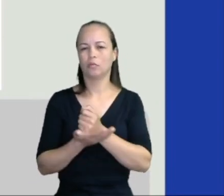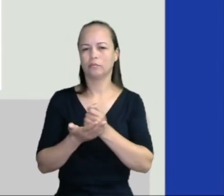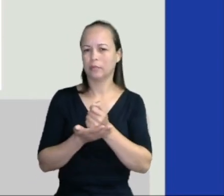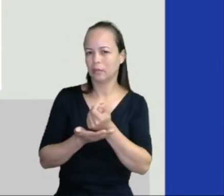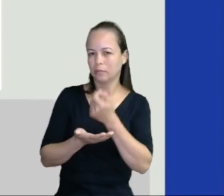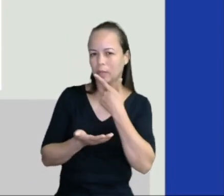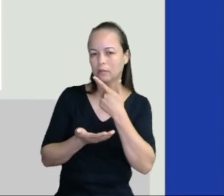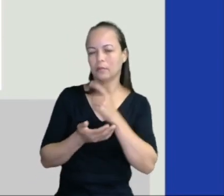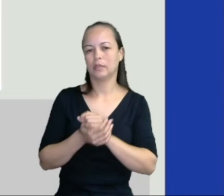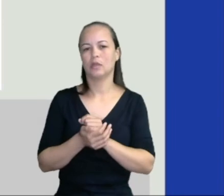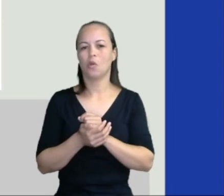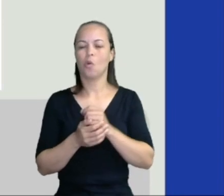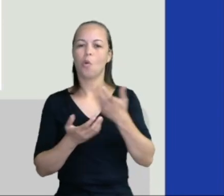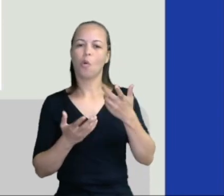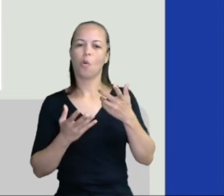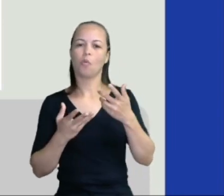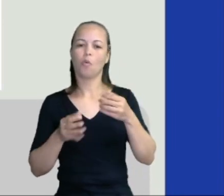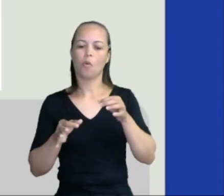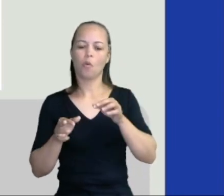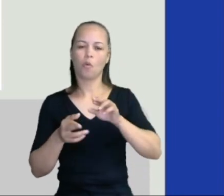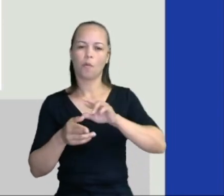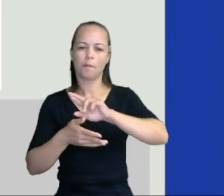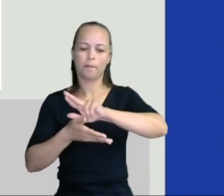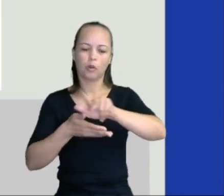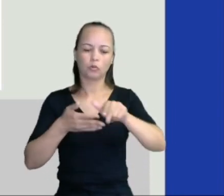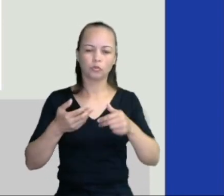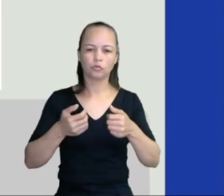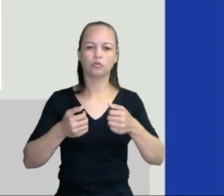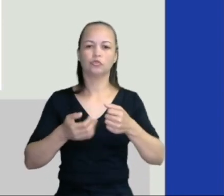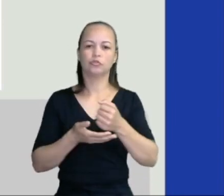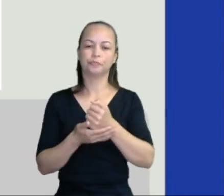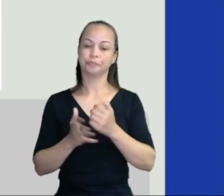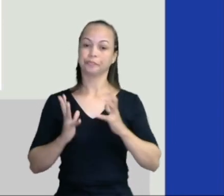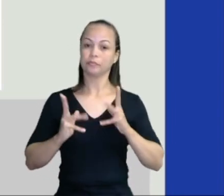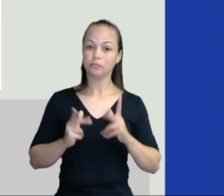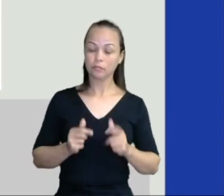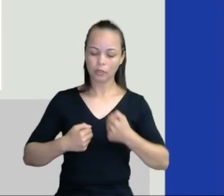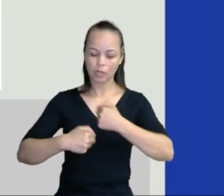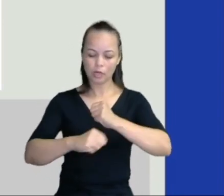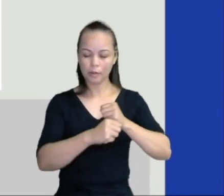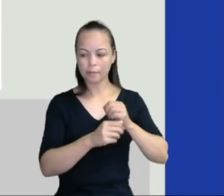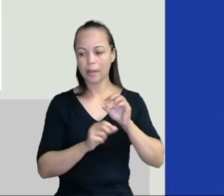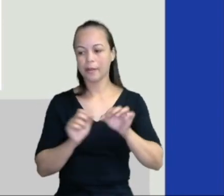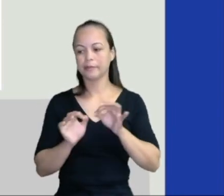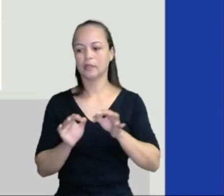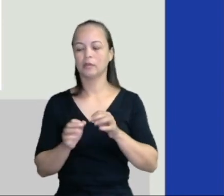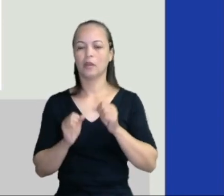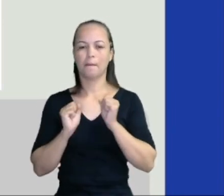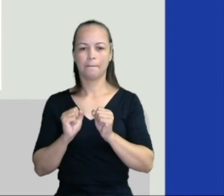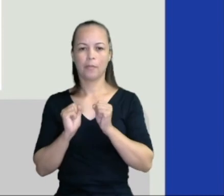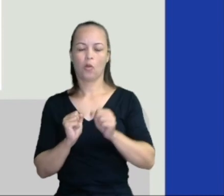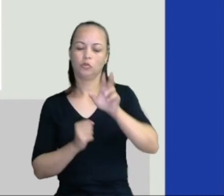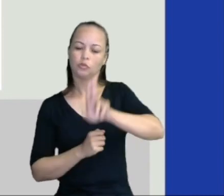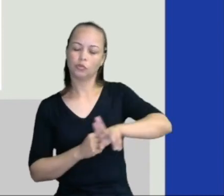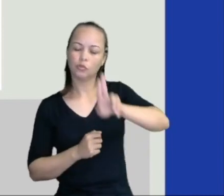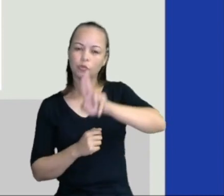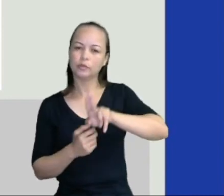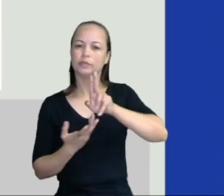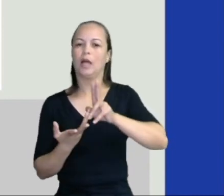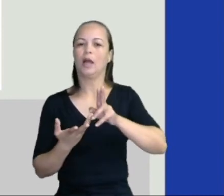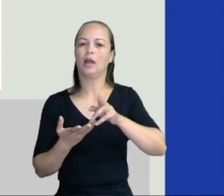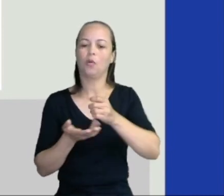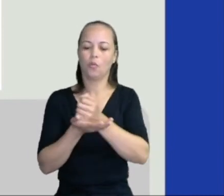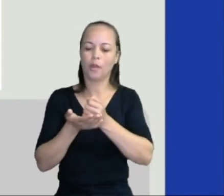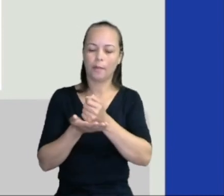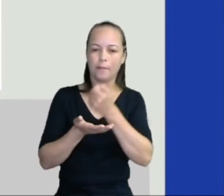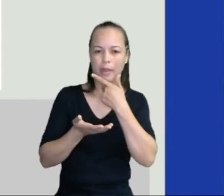de limpeza podem intoxicar a criança. Você só deve usar o medicamento se esse medicamento for passado pelo